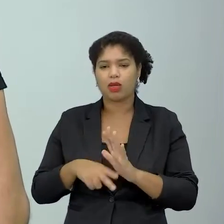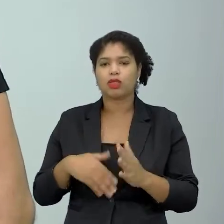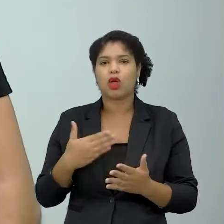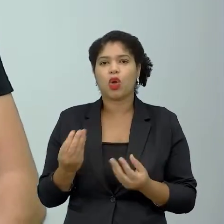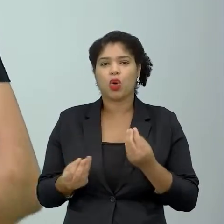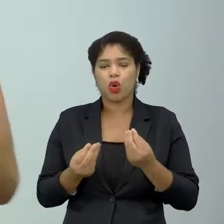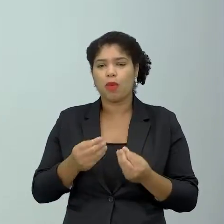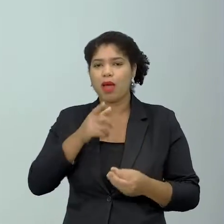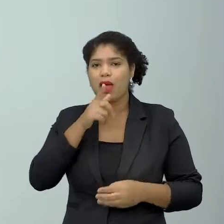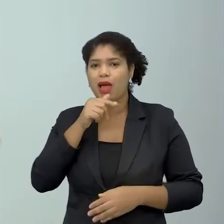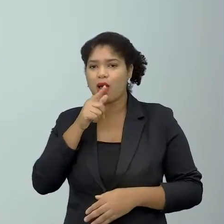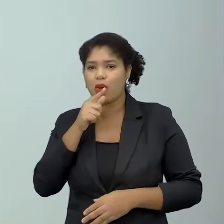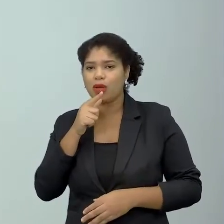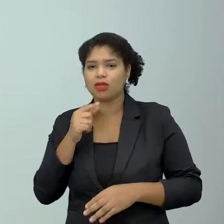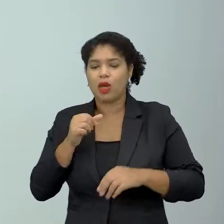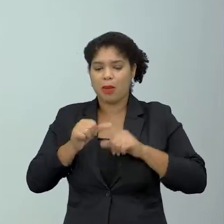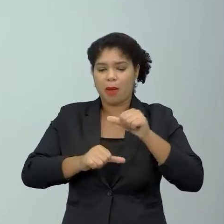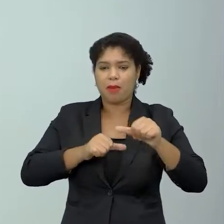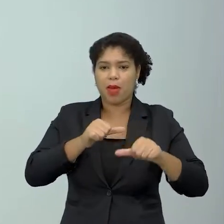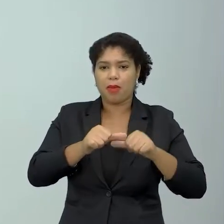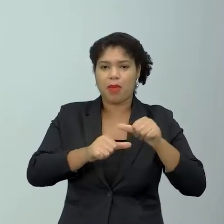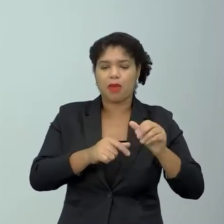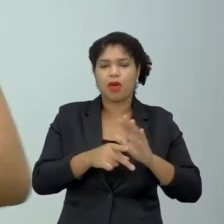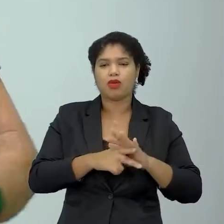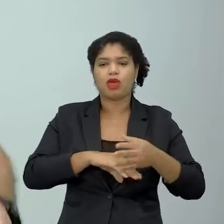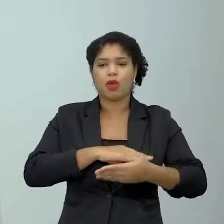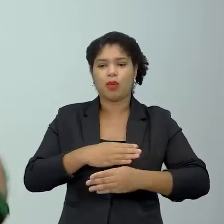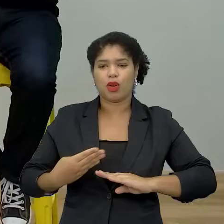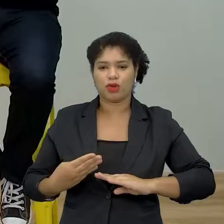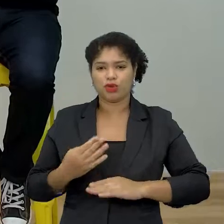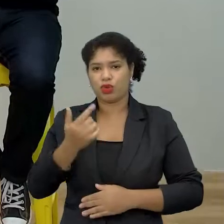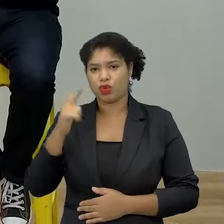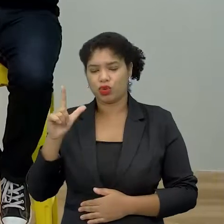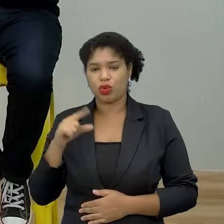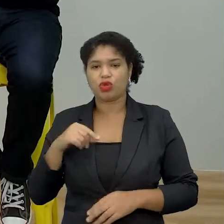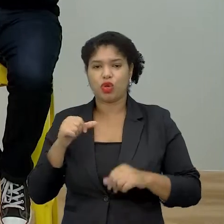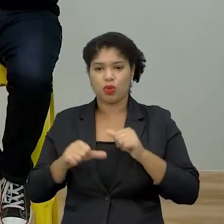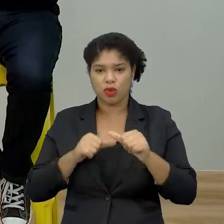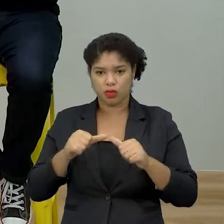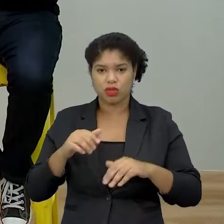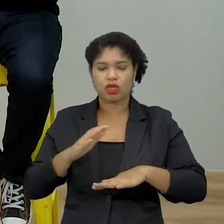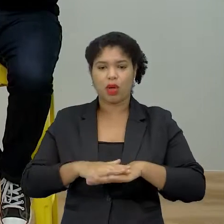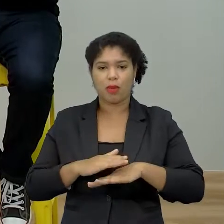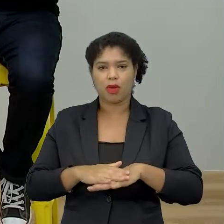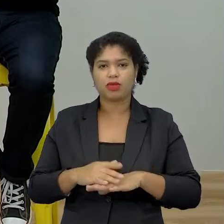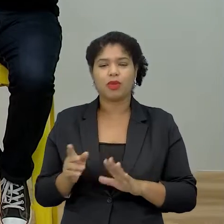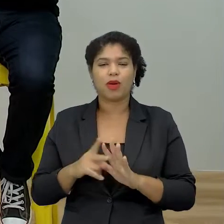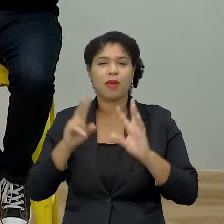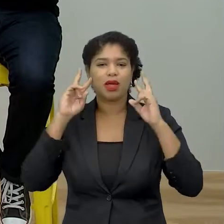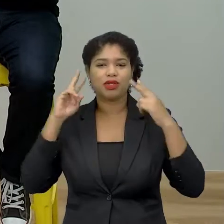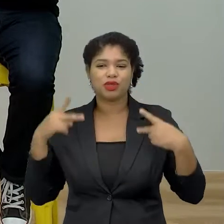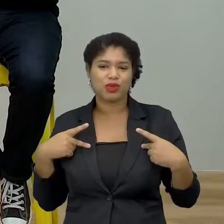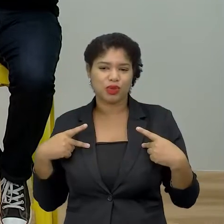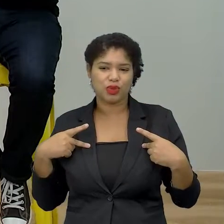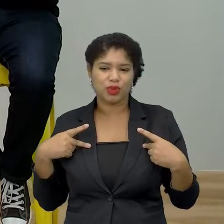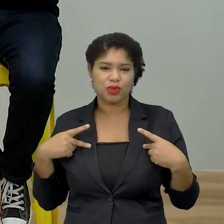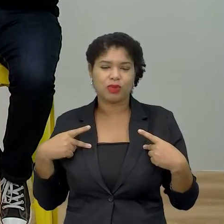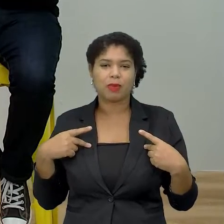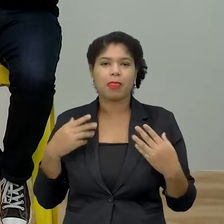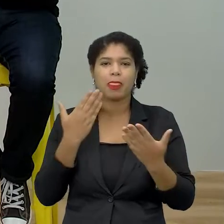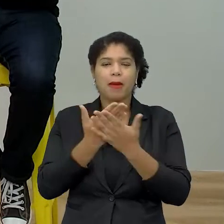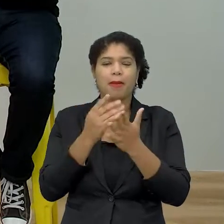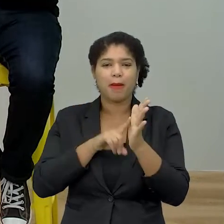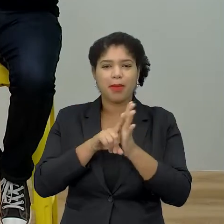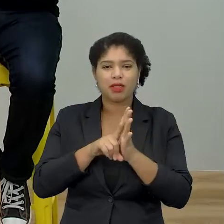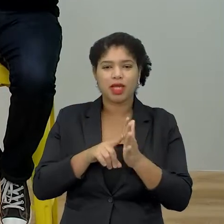água, se transformou num hominídeo, beleza, aí até a biologia lá para trás. Exato. Mas quando se estruturou enquanto homem, e agora vamos estudar o homem em